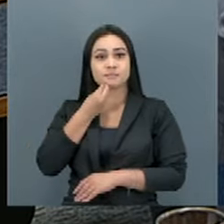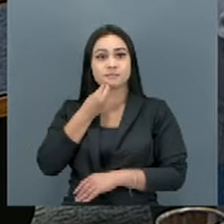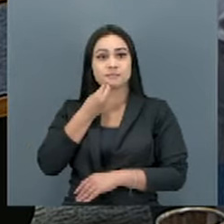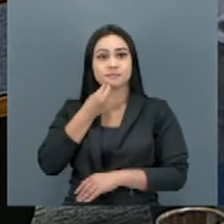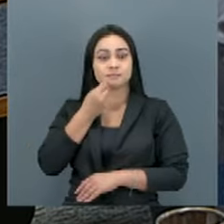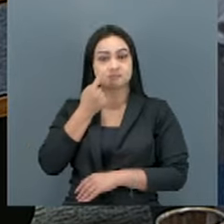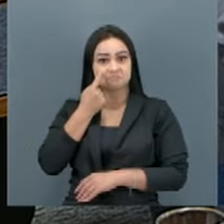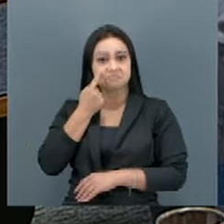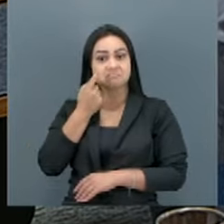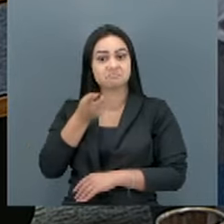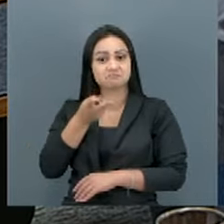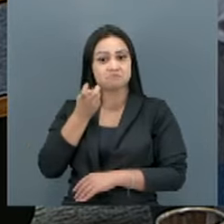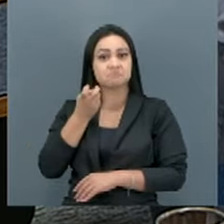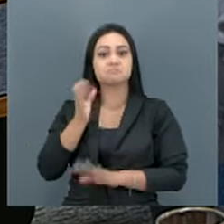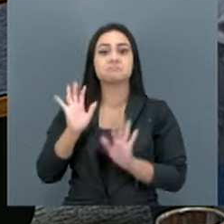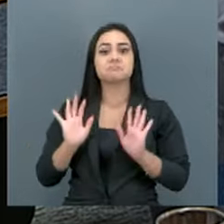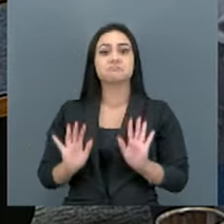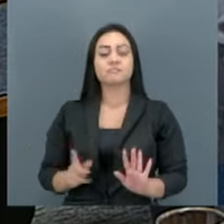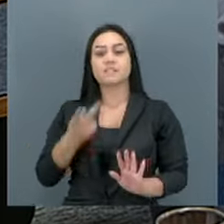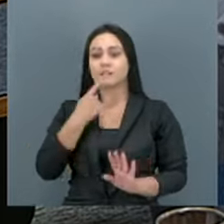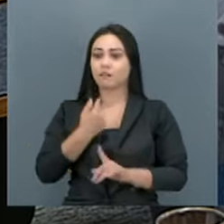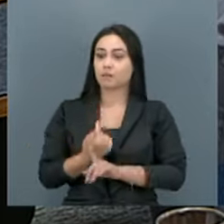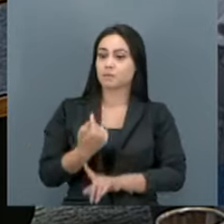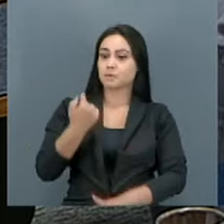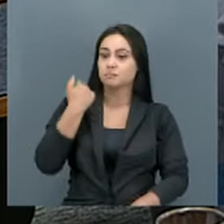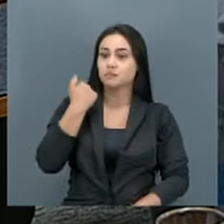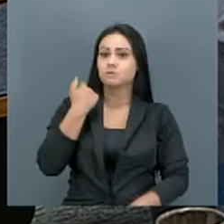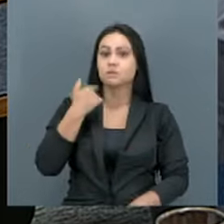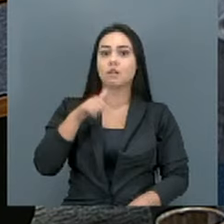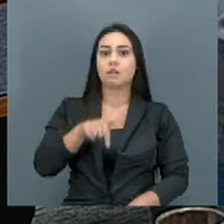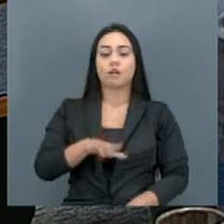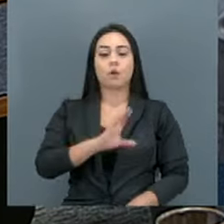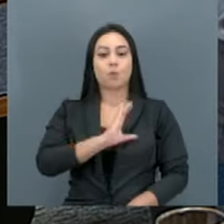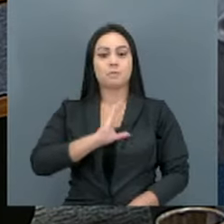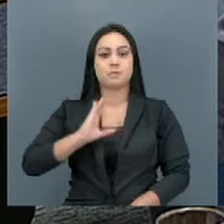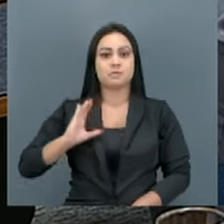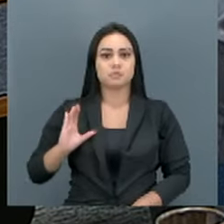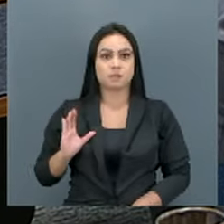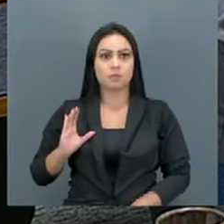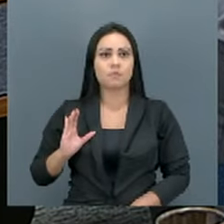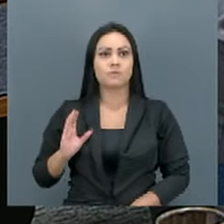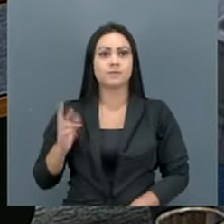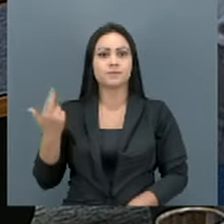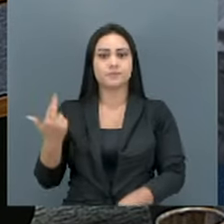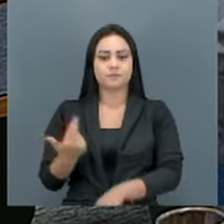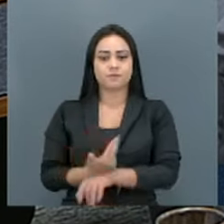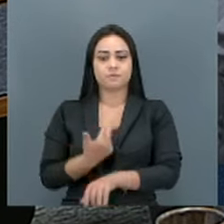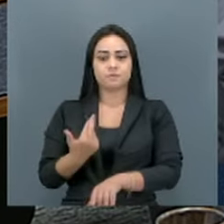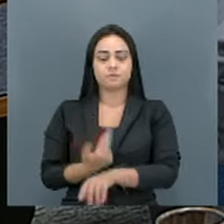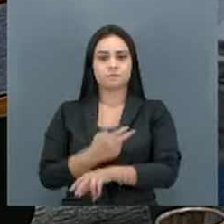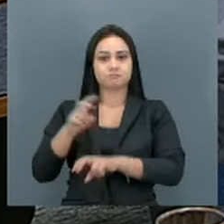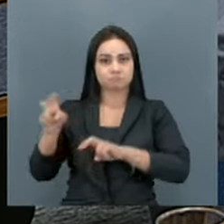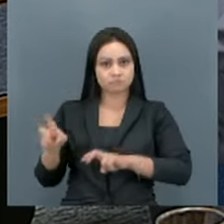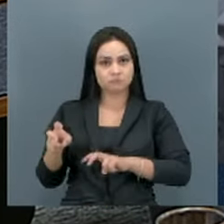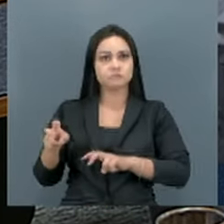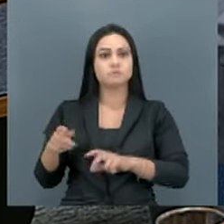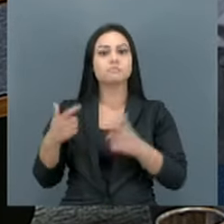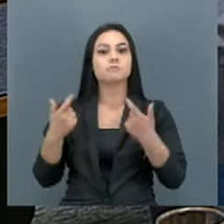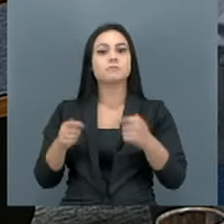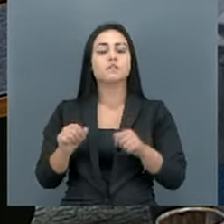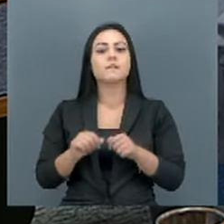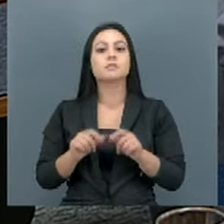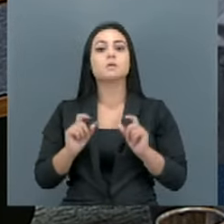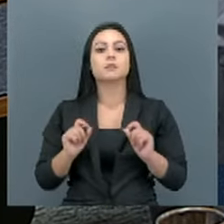claro, evidente, não é só essa. Eu disse lá atrás, lá na comissão da Agricultura e Reforma Agrária, se precisasse trazer